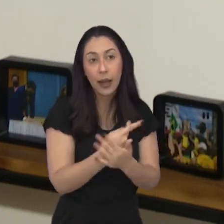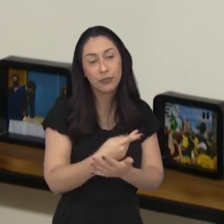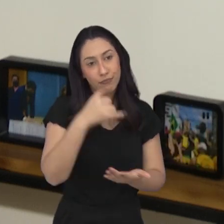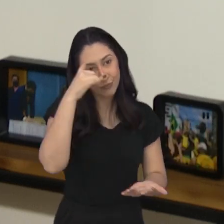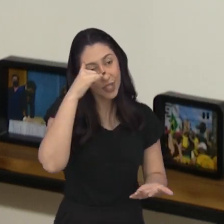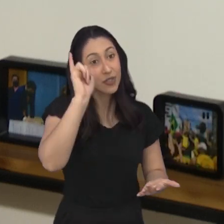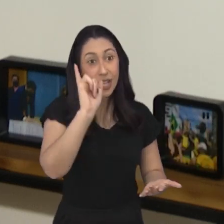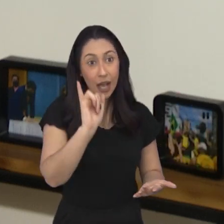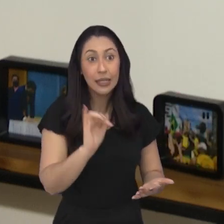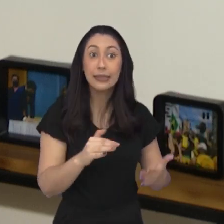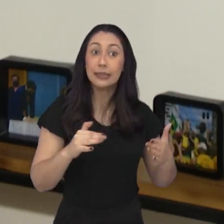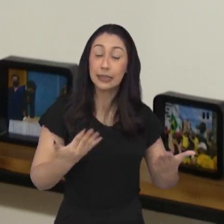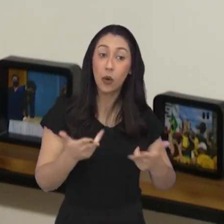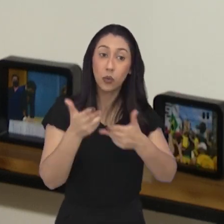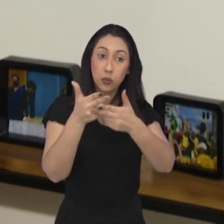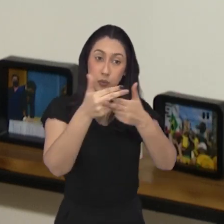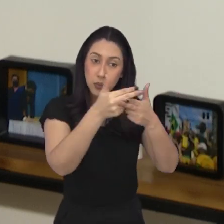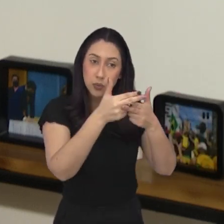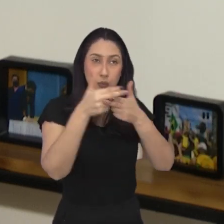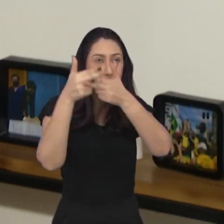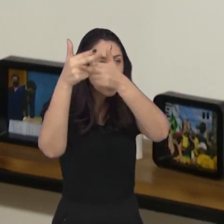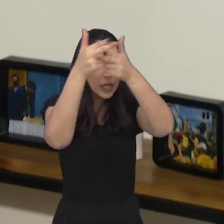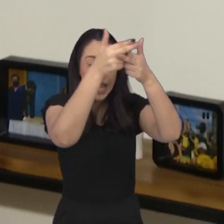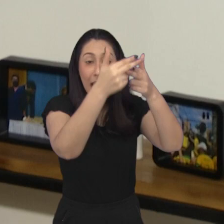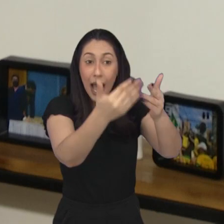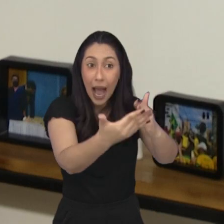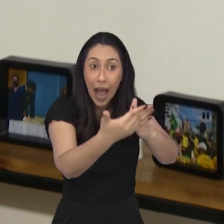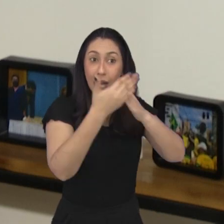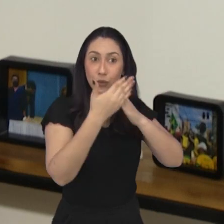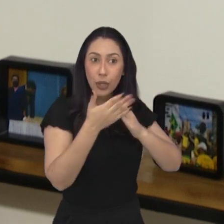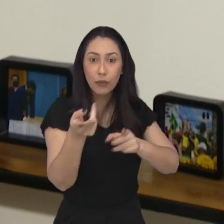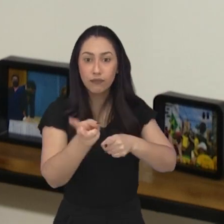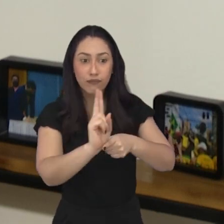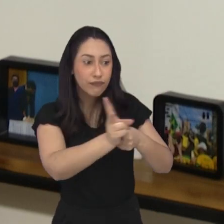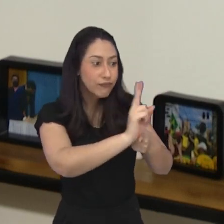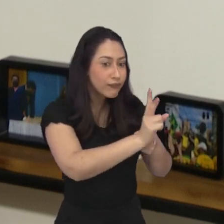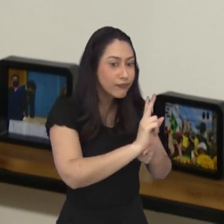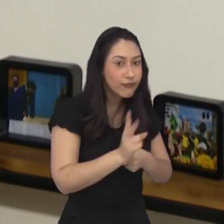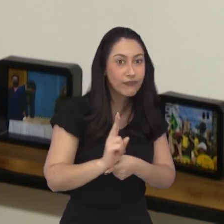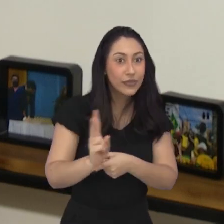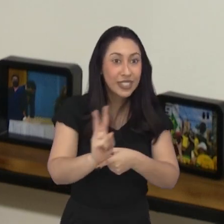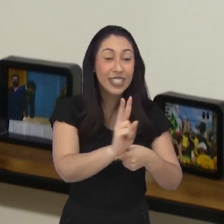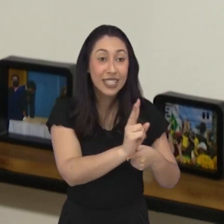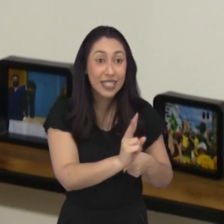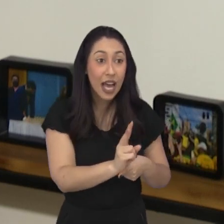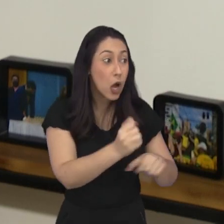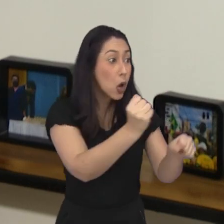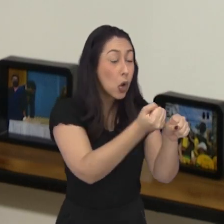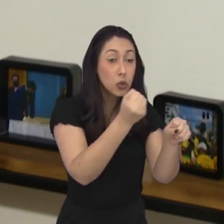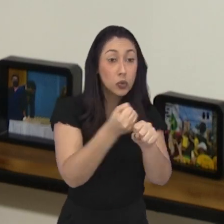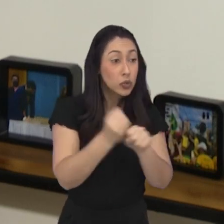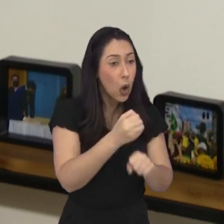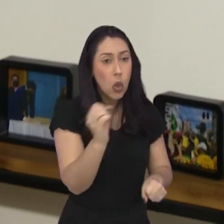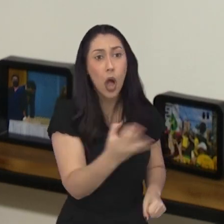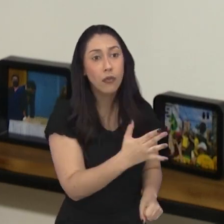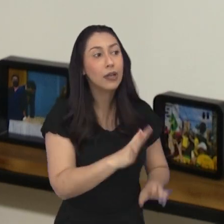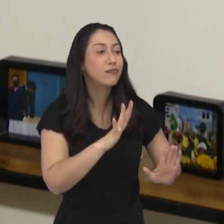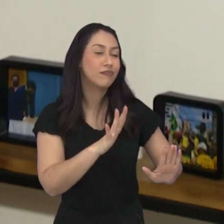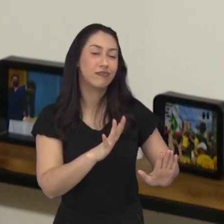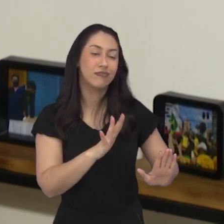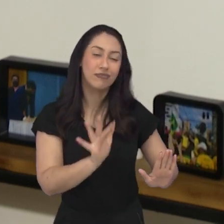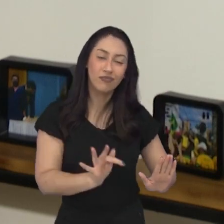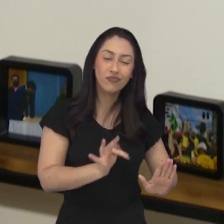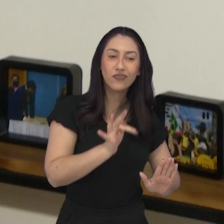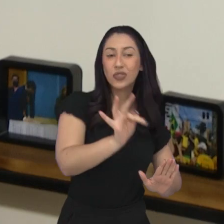da tecnologia através de satélites nos ajuda a isso, para fazer uma fiscalização em cima e acompanhar quase que em tempo real essas